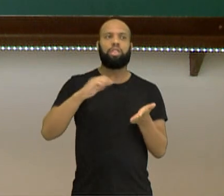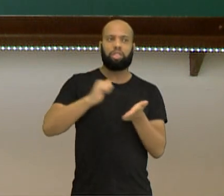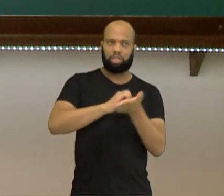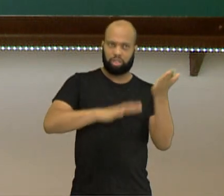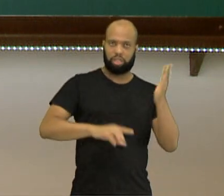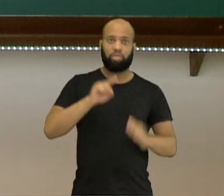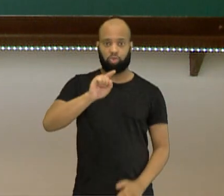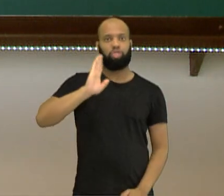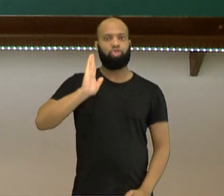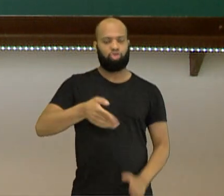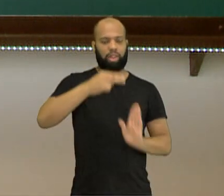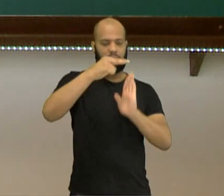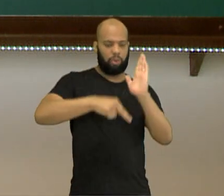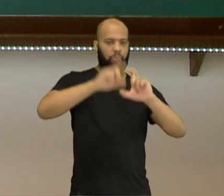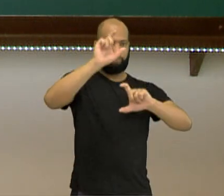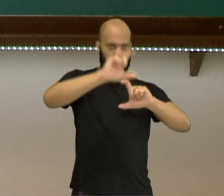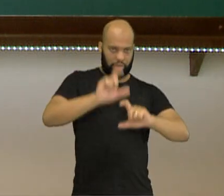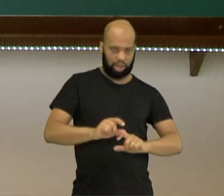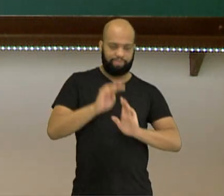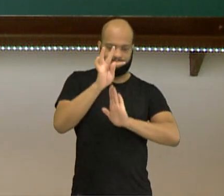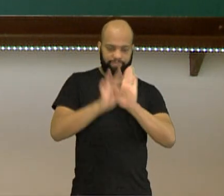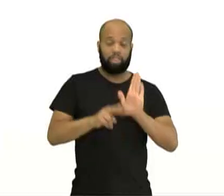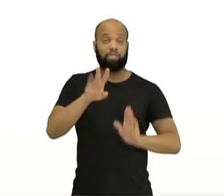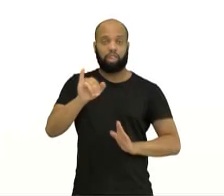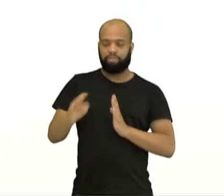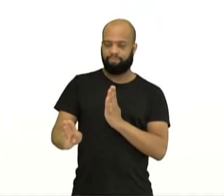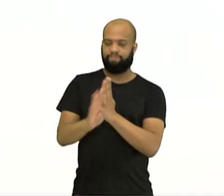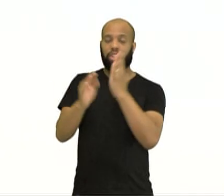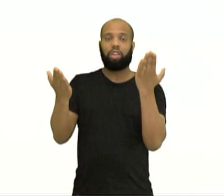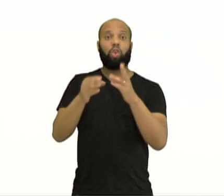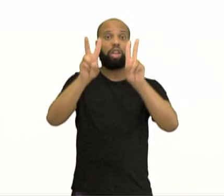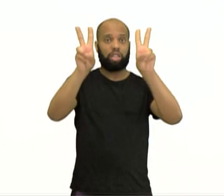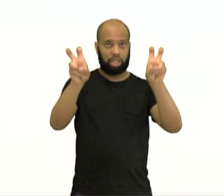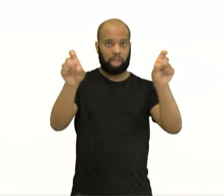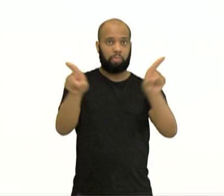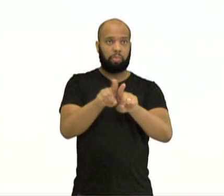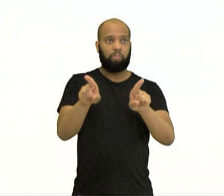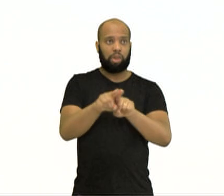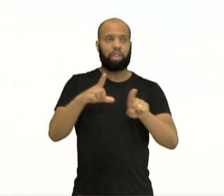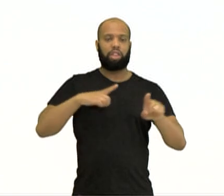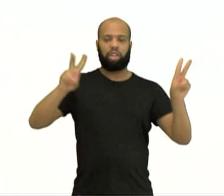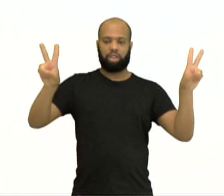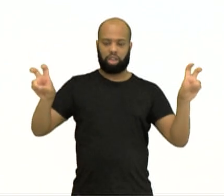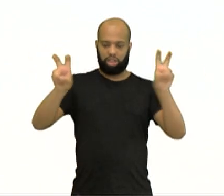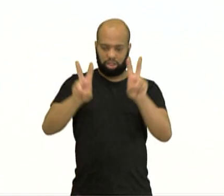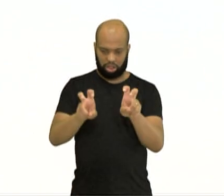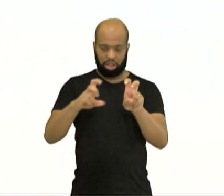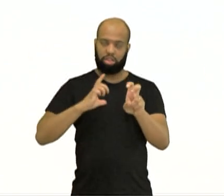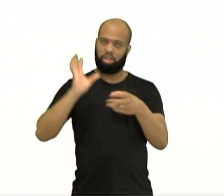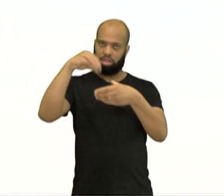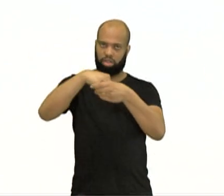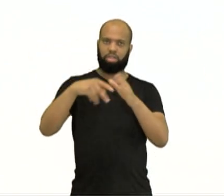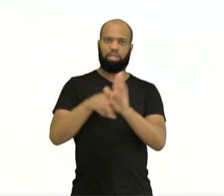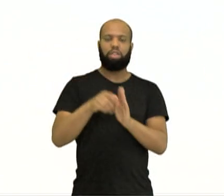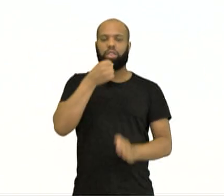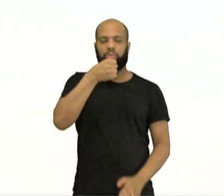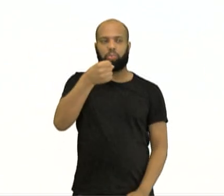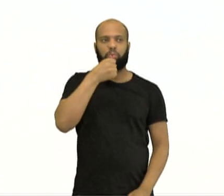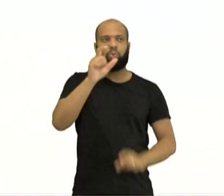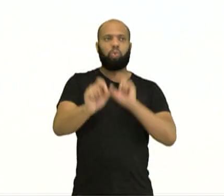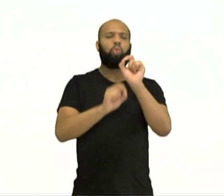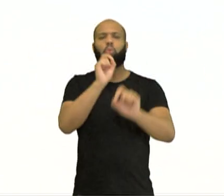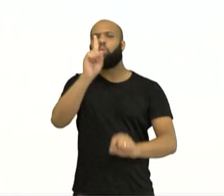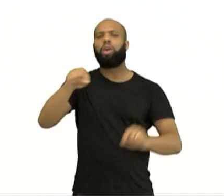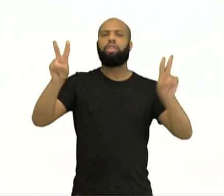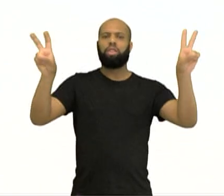Depois da leitura dos parágrafos, podemos identificar o assunto e também a temática da reportagem. Quais são e